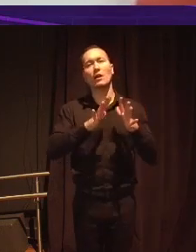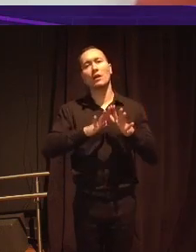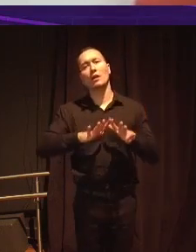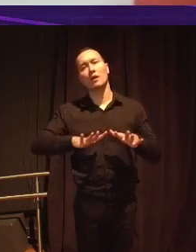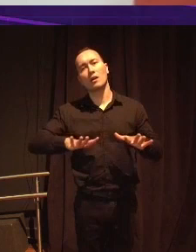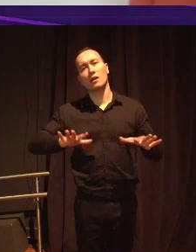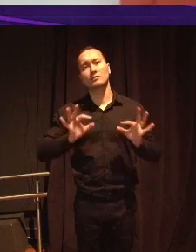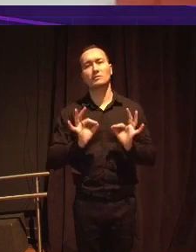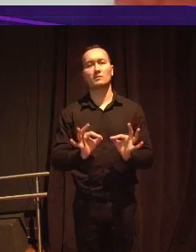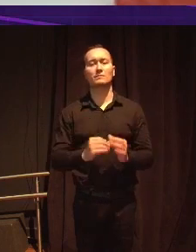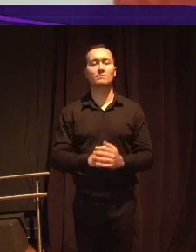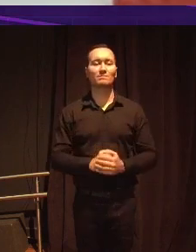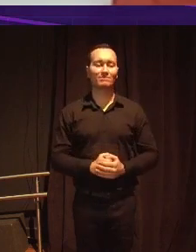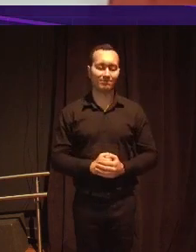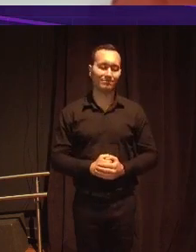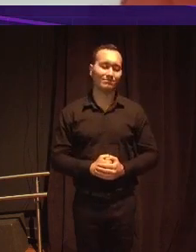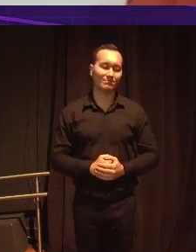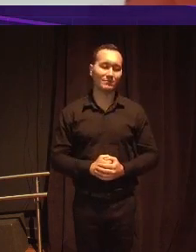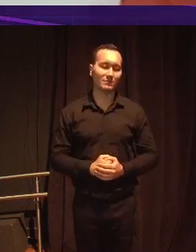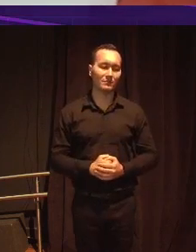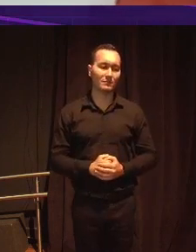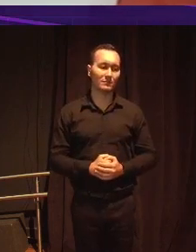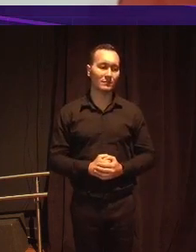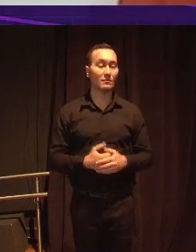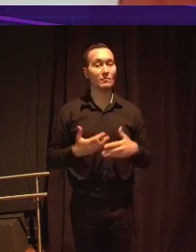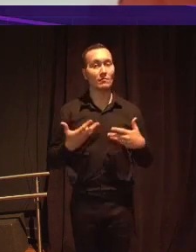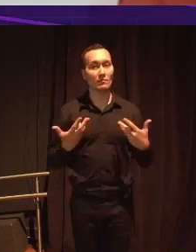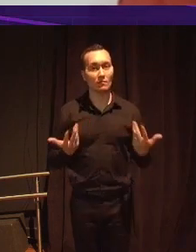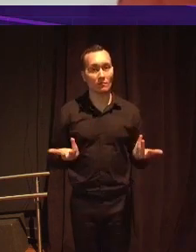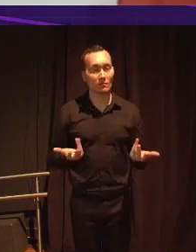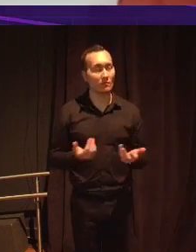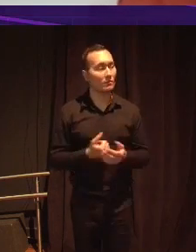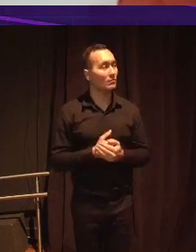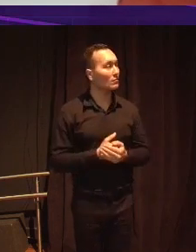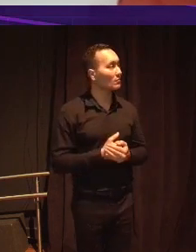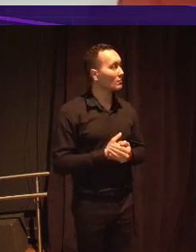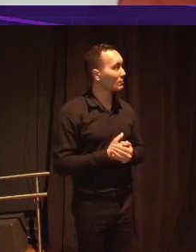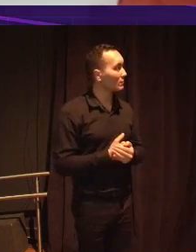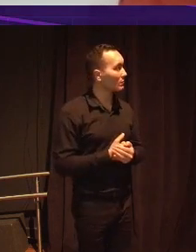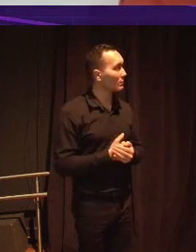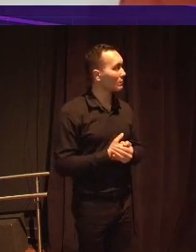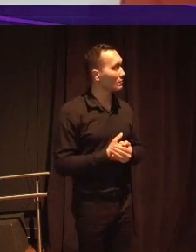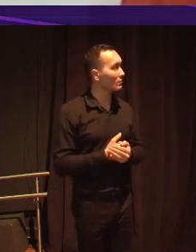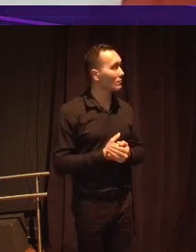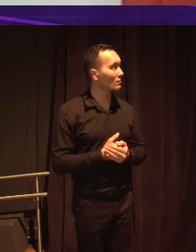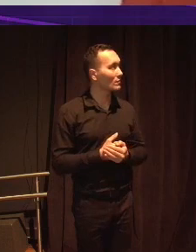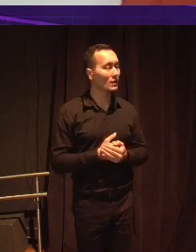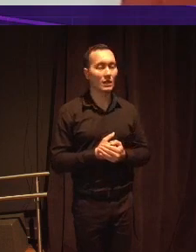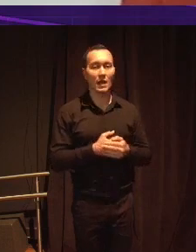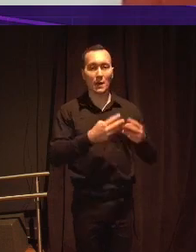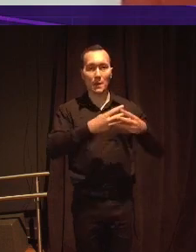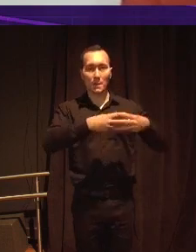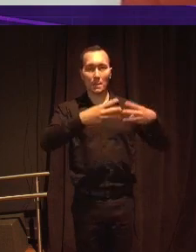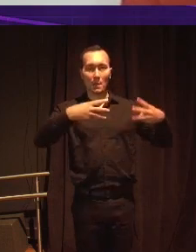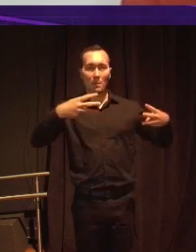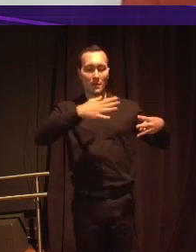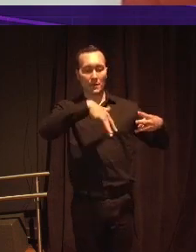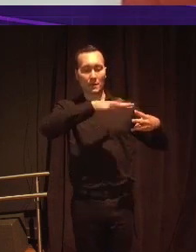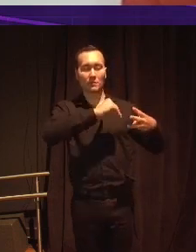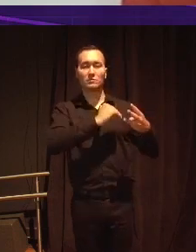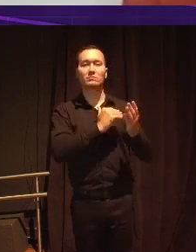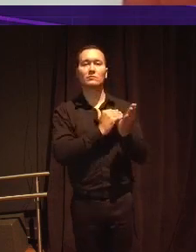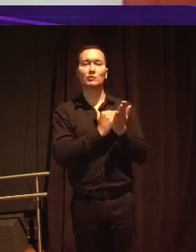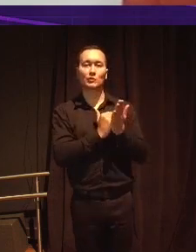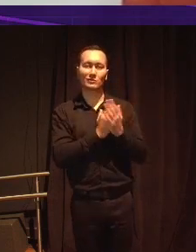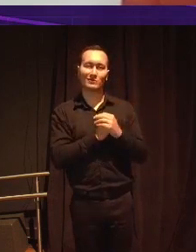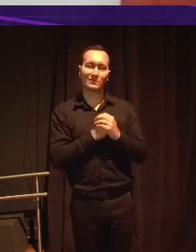Rede de apoio, A gente, assim, durante a minha trajetória também, né,